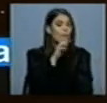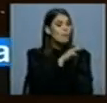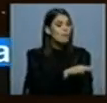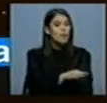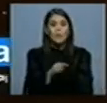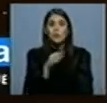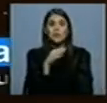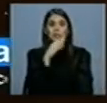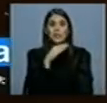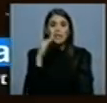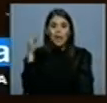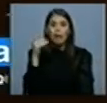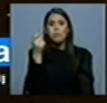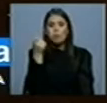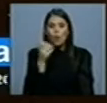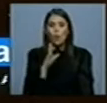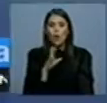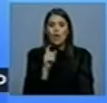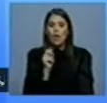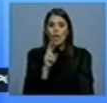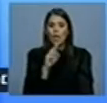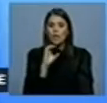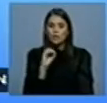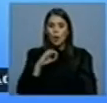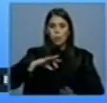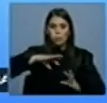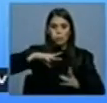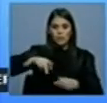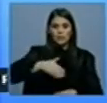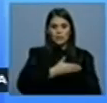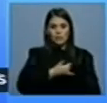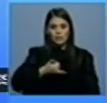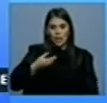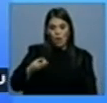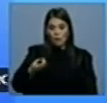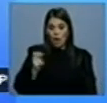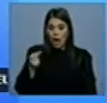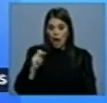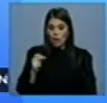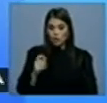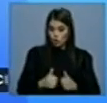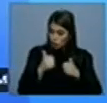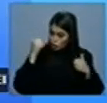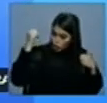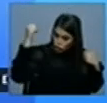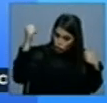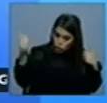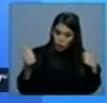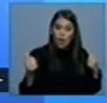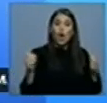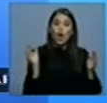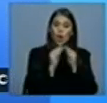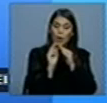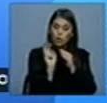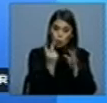de idade. É muito pouco para um exoplaneta e a 129 anos-luz de distância. E a luz combinada deste exoplaneta permite-nos até perceber um